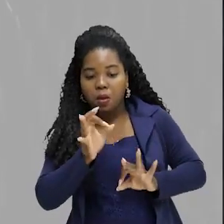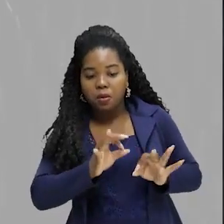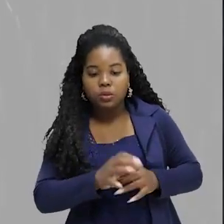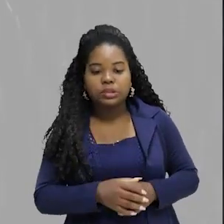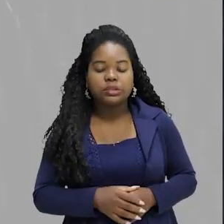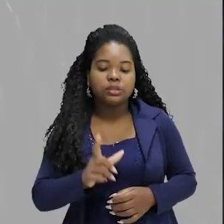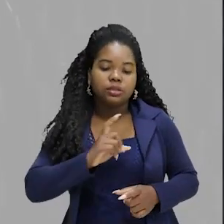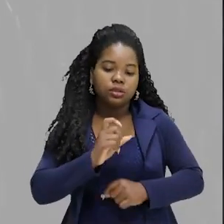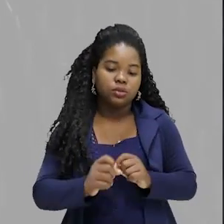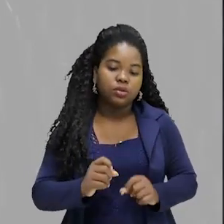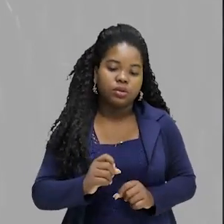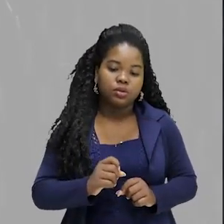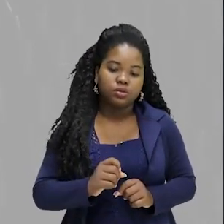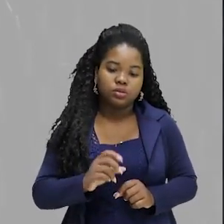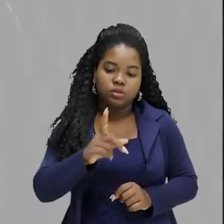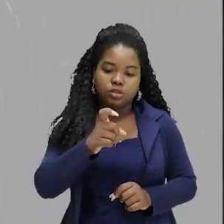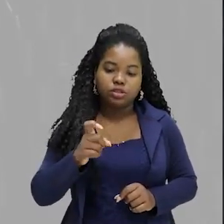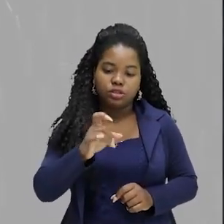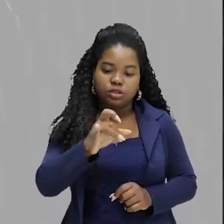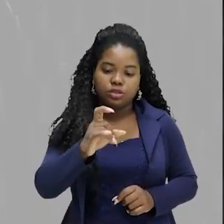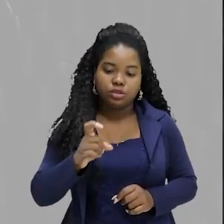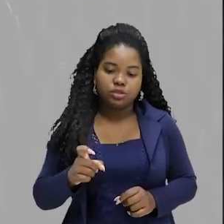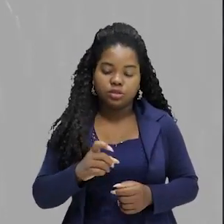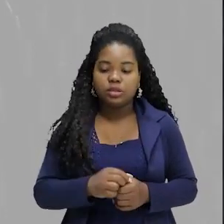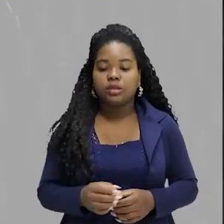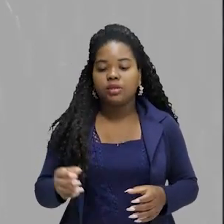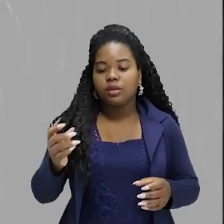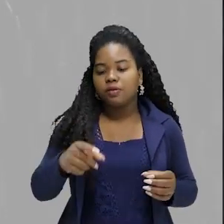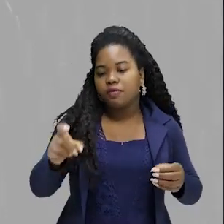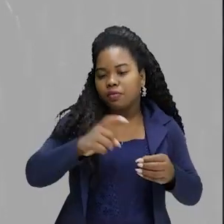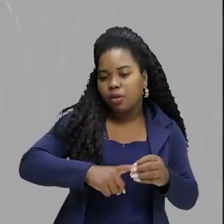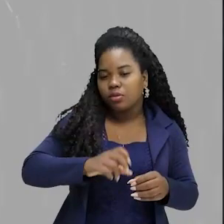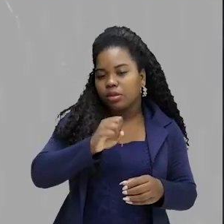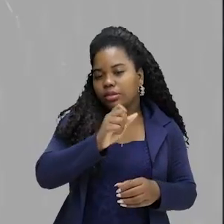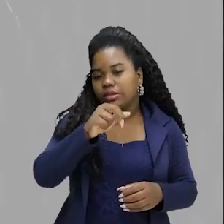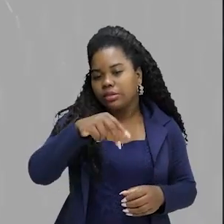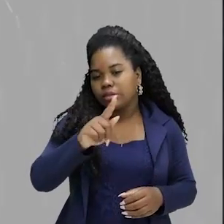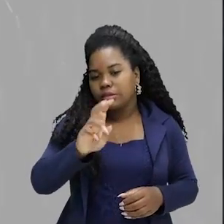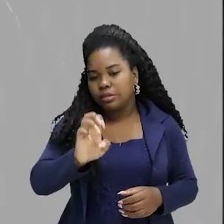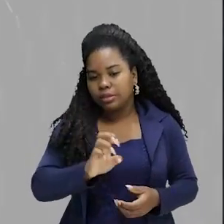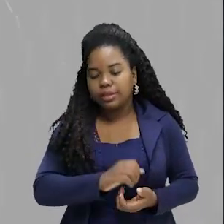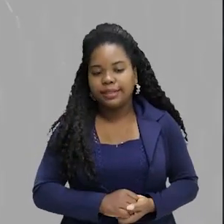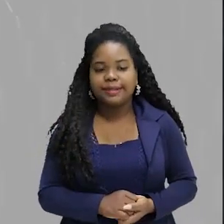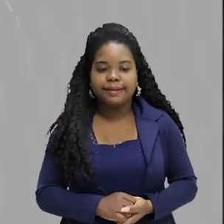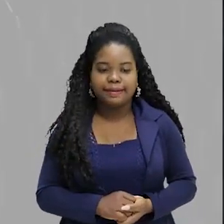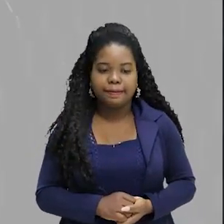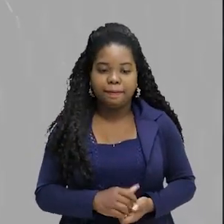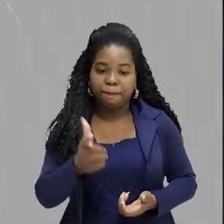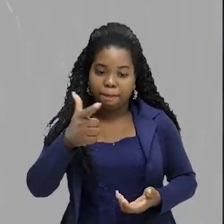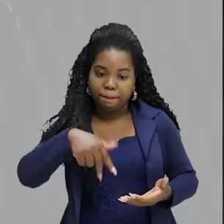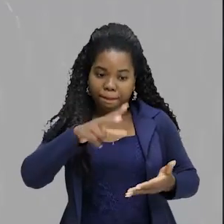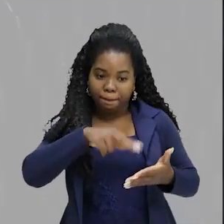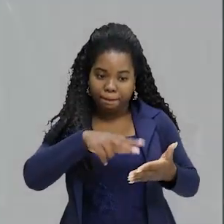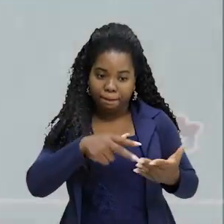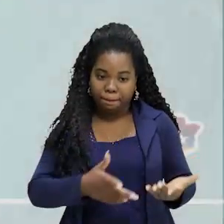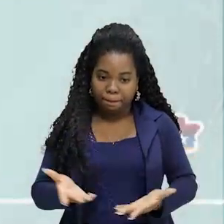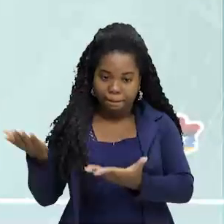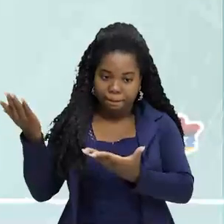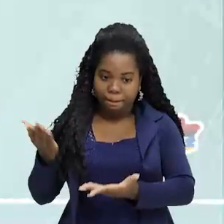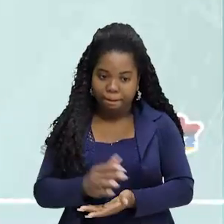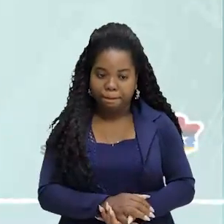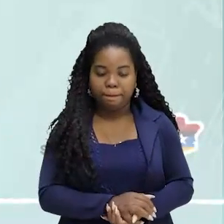urina e a glicose retorna ao sangue, né? O processo de filtração que ocorre dentro dos rins. Olha